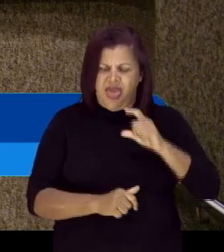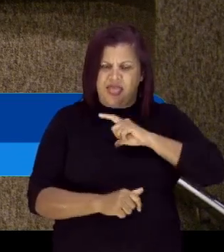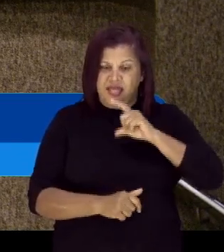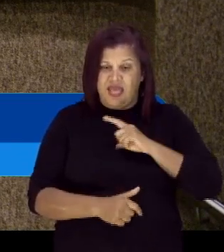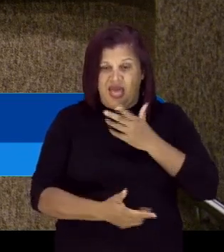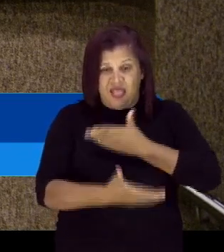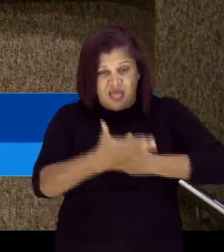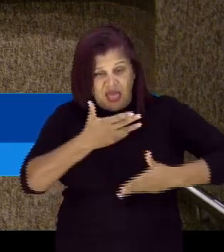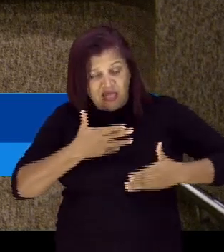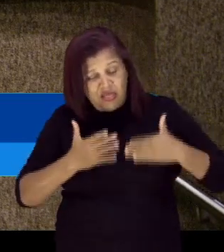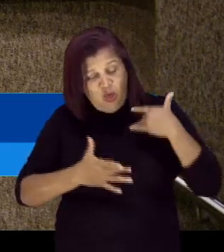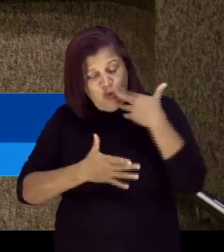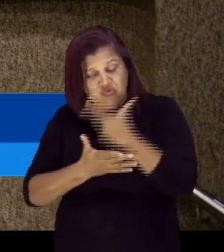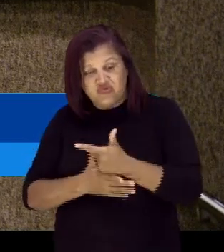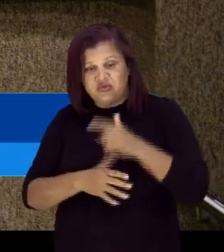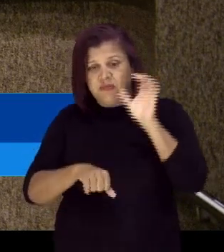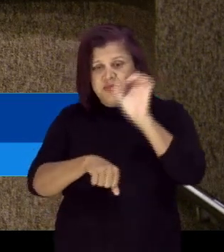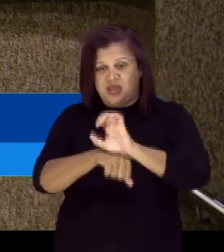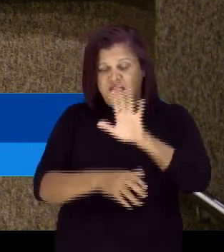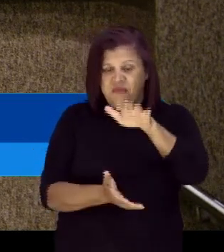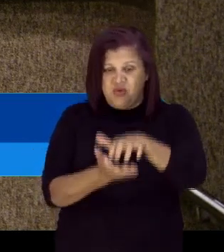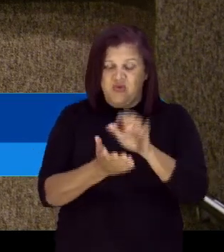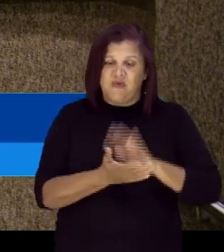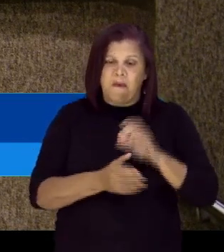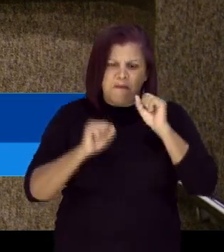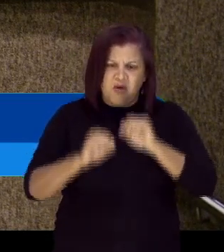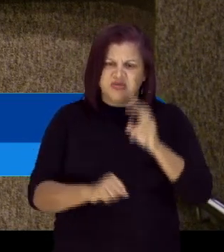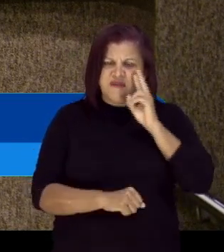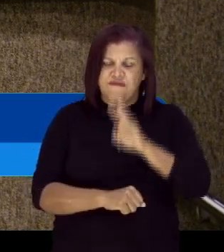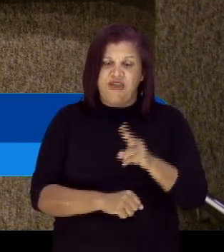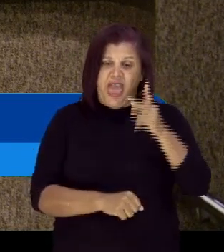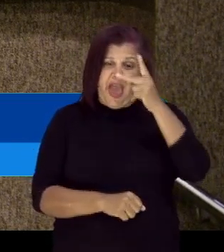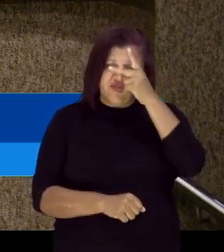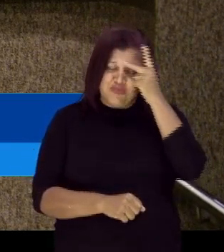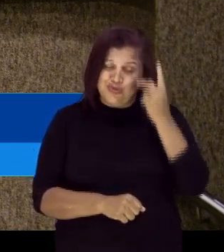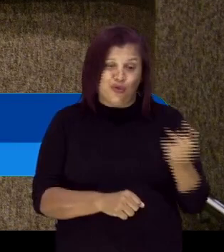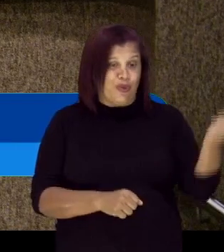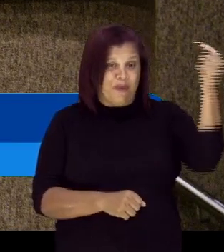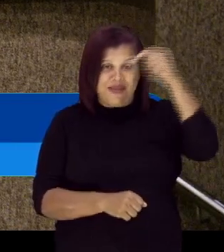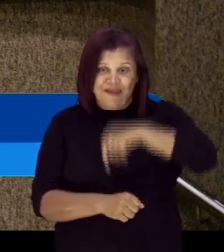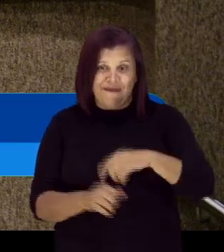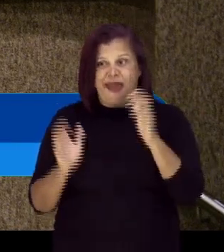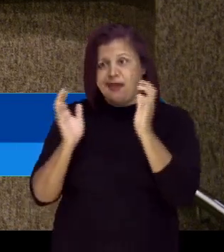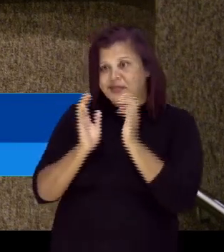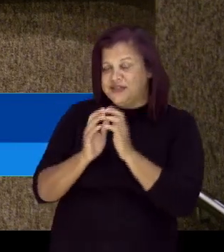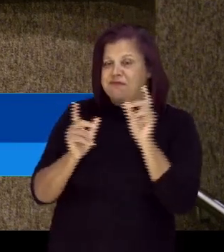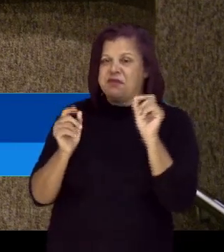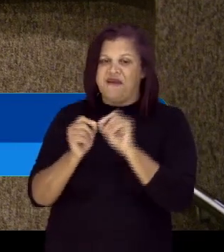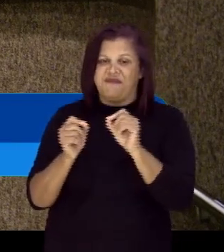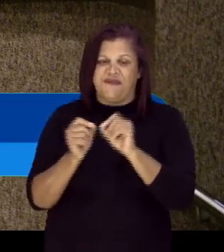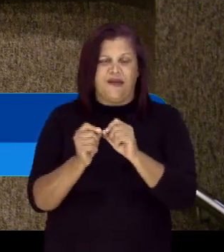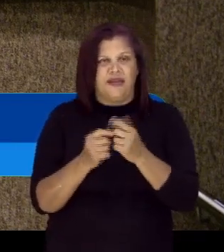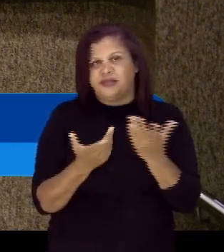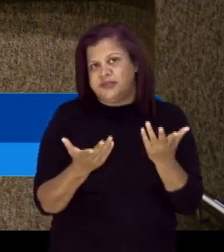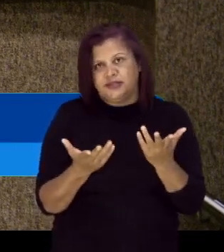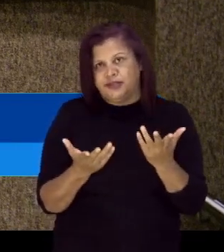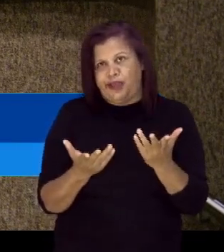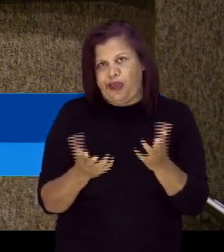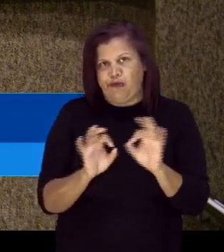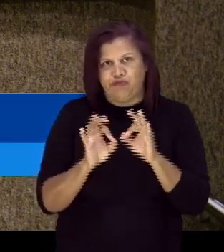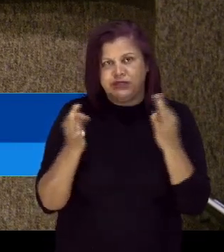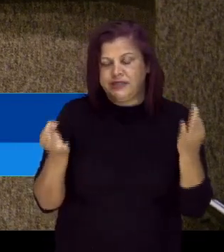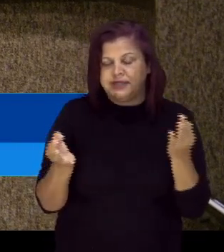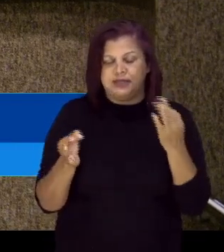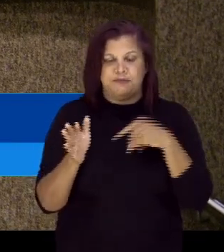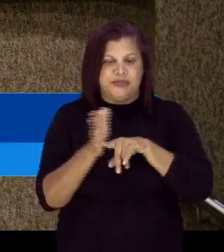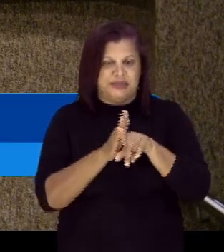ao todo do estado de Pernambuco, que a gente possa ver as pessoas não mais ter que vir a Recife para fazer um mero exame, uma